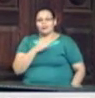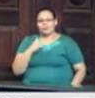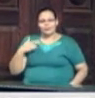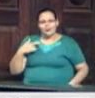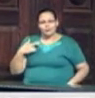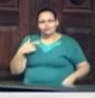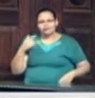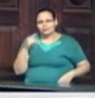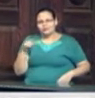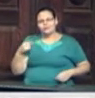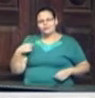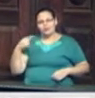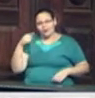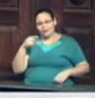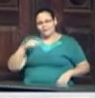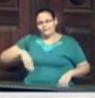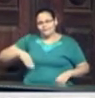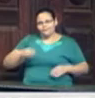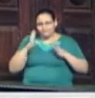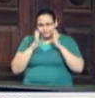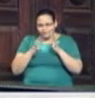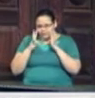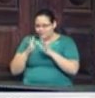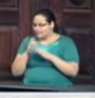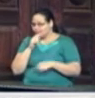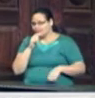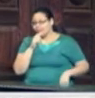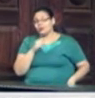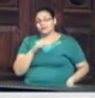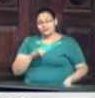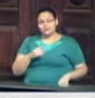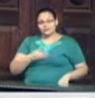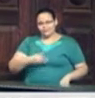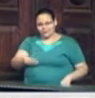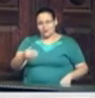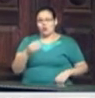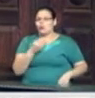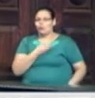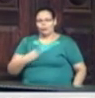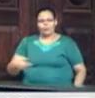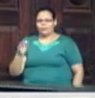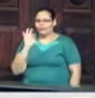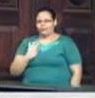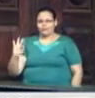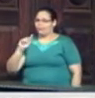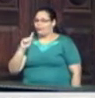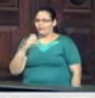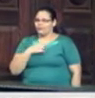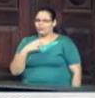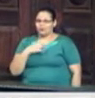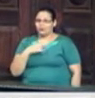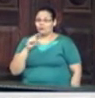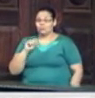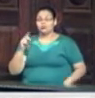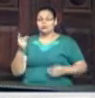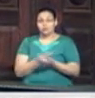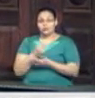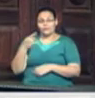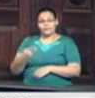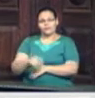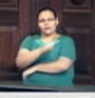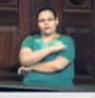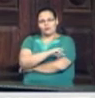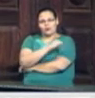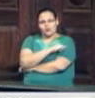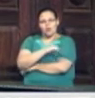É impossível. É para isso que nós estamos rumando se o governo federal não for sensível ao que se passa no Rio de Janeiro. É